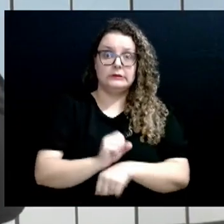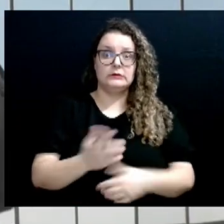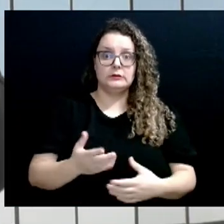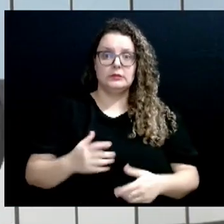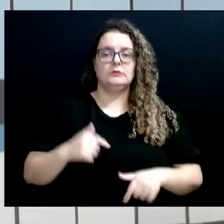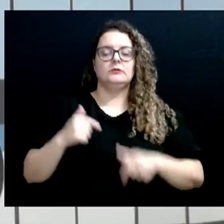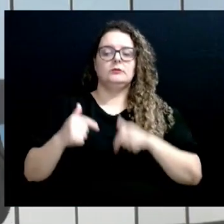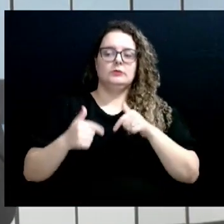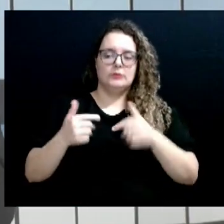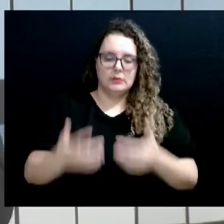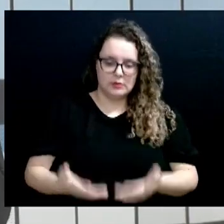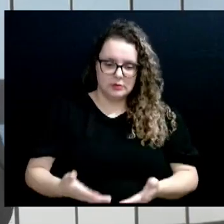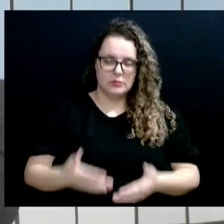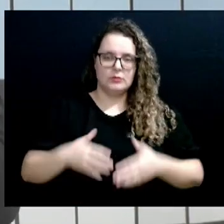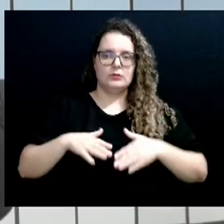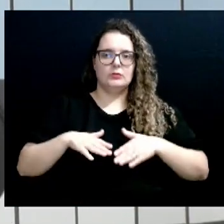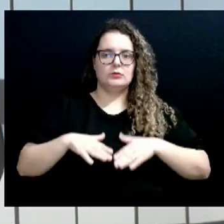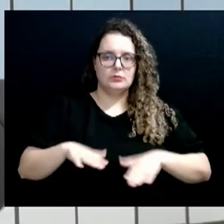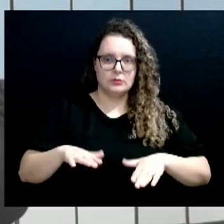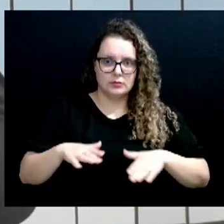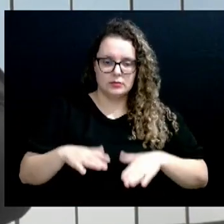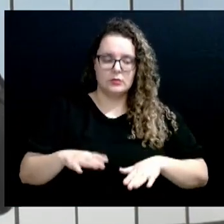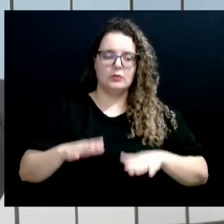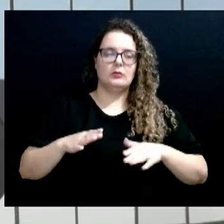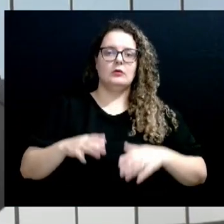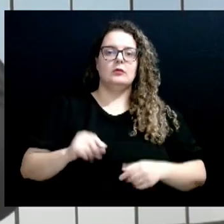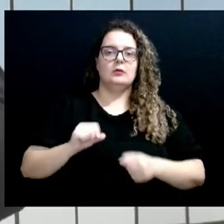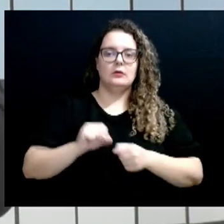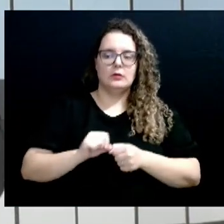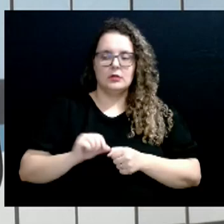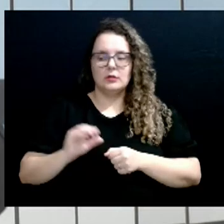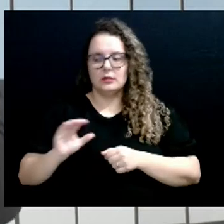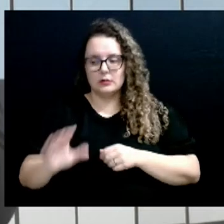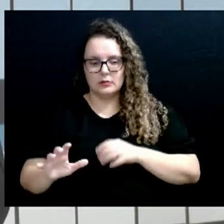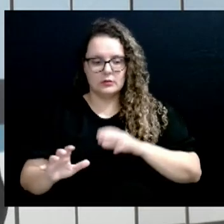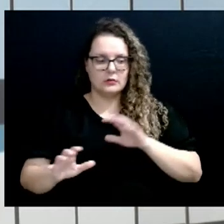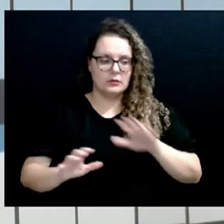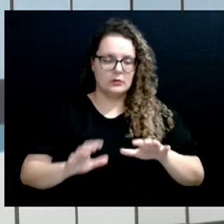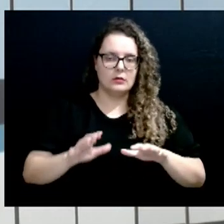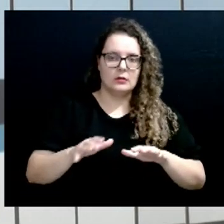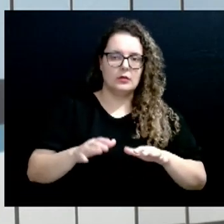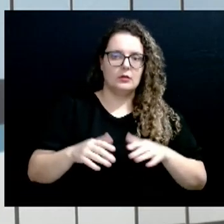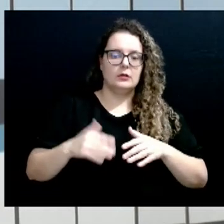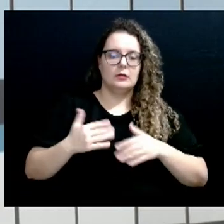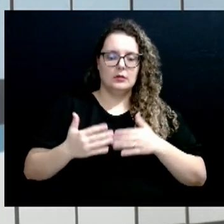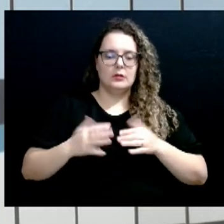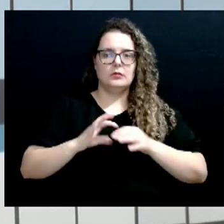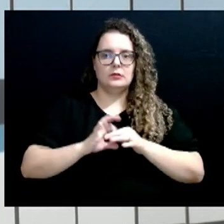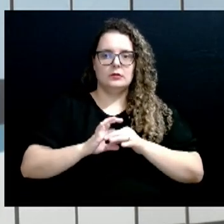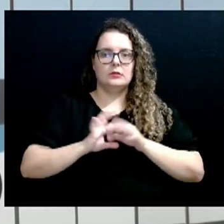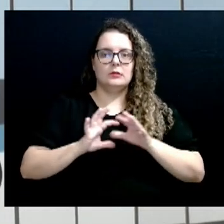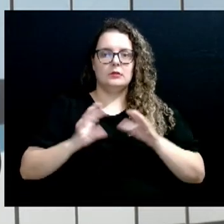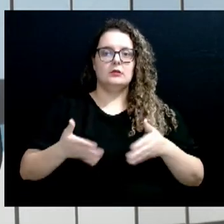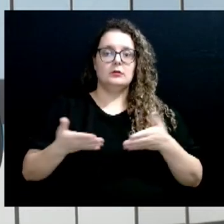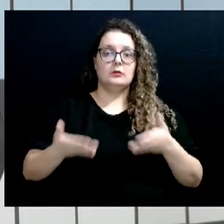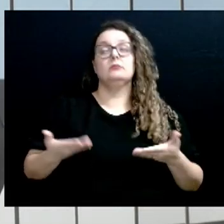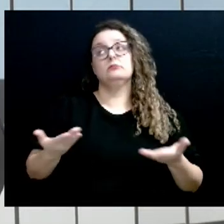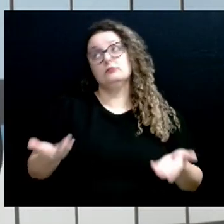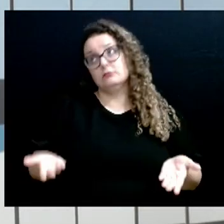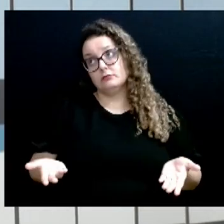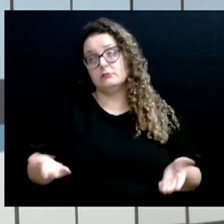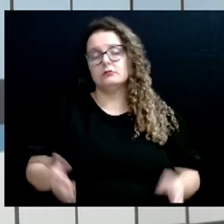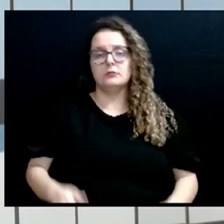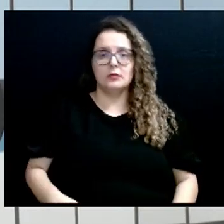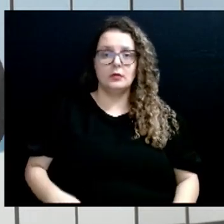ir devagarzinho, né, olha, vai fazendo assim, e a pessoa vai acabando se soltando, entendeu? Apesar de que, pela